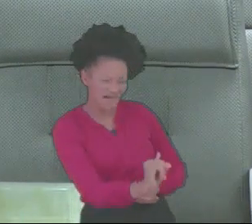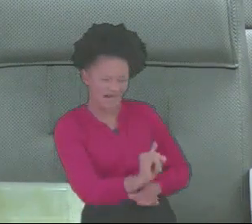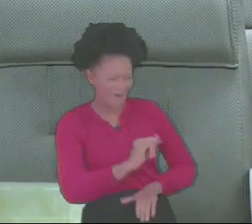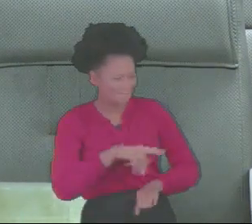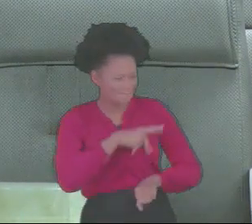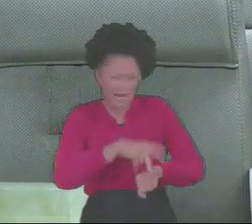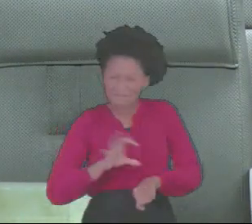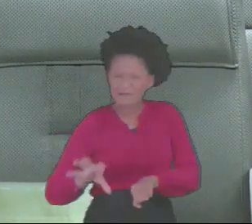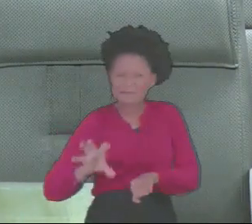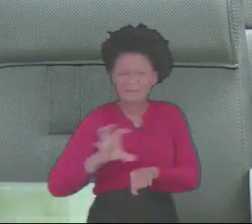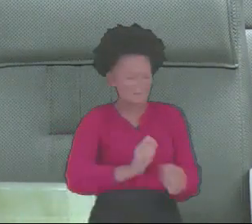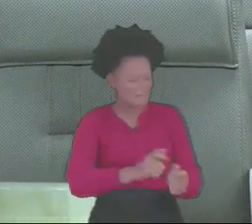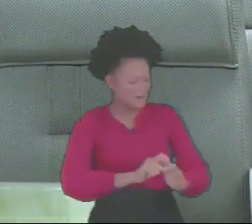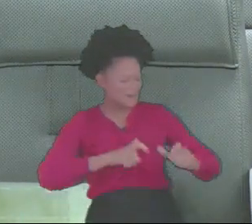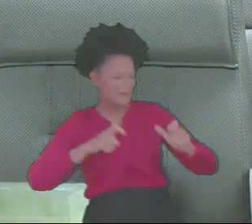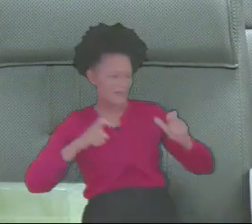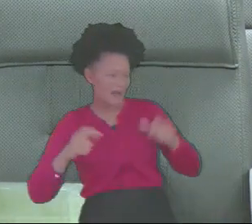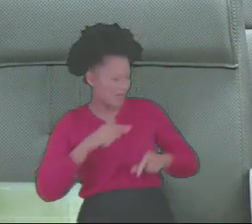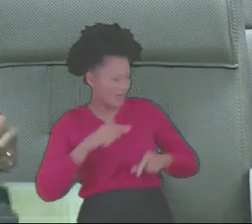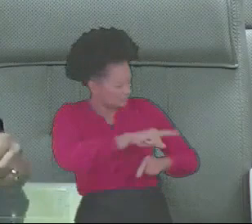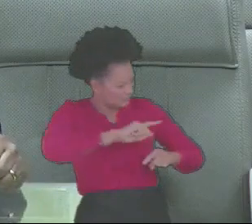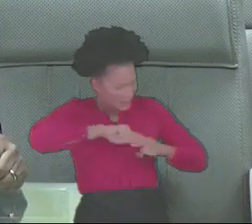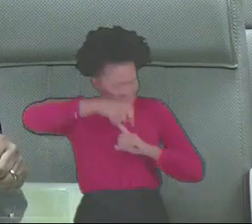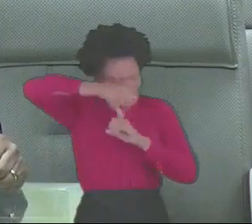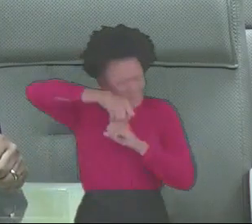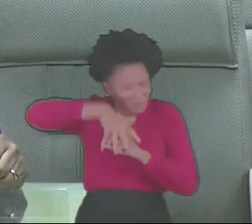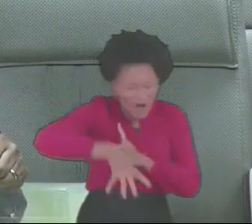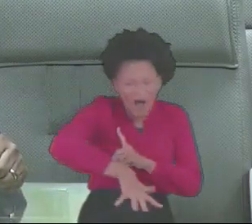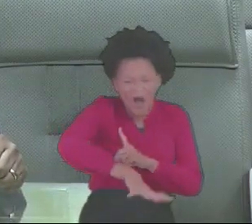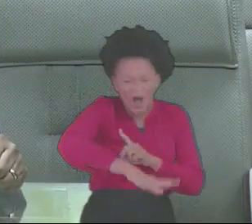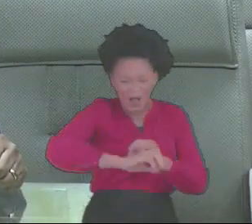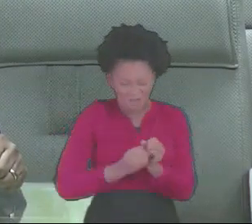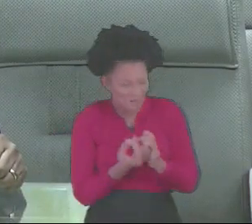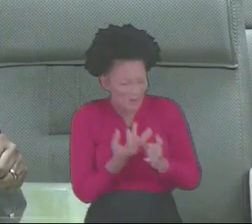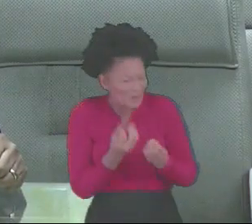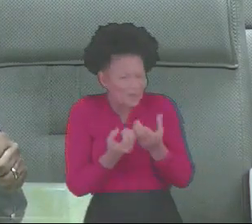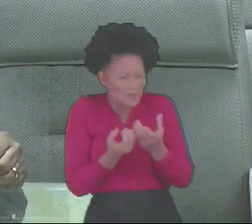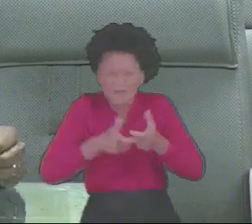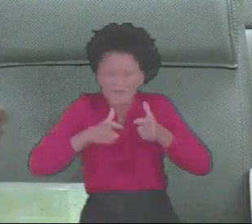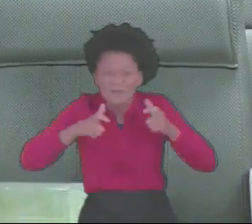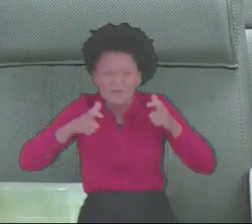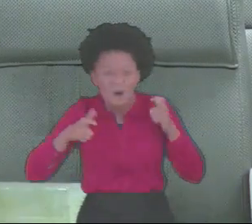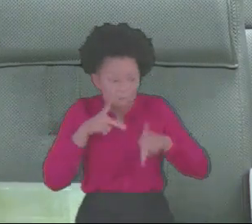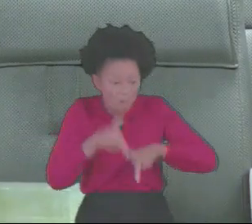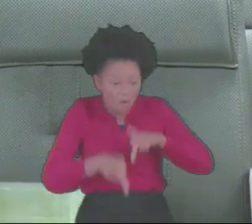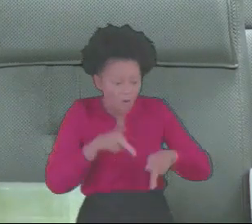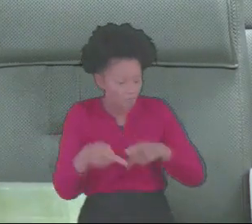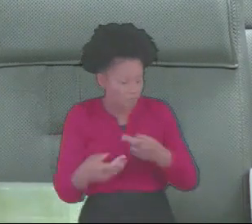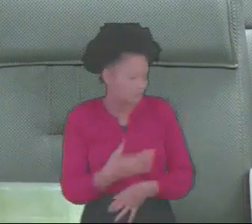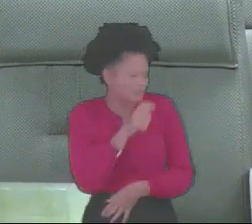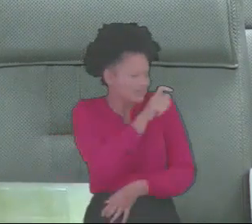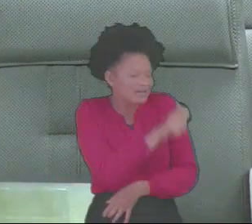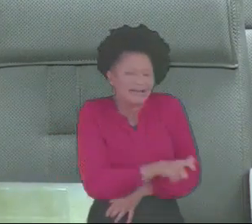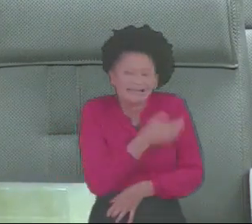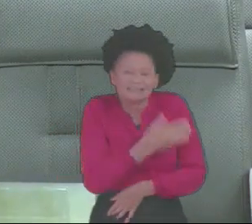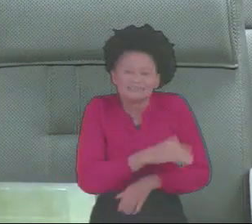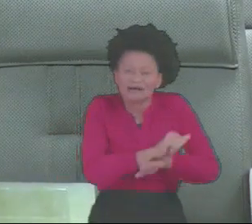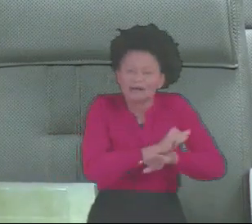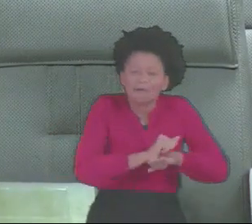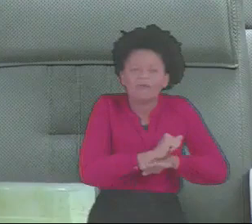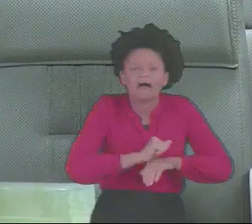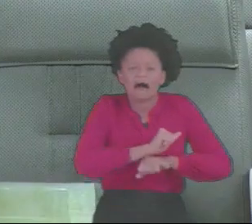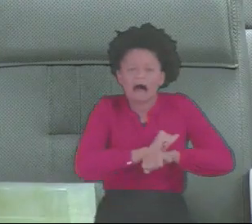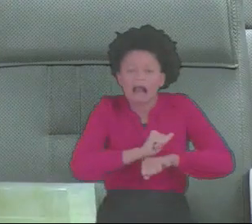Multidões iriam sair de Abraão o Abraão velho a sua esposa